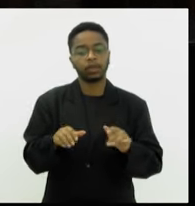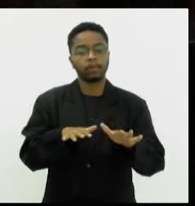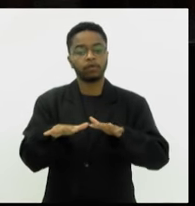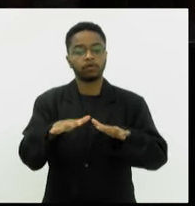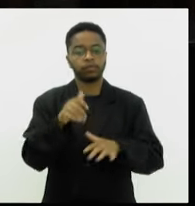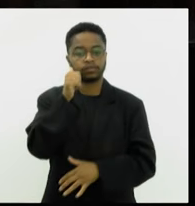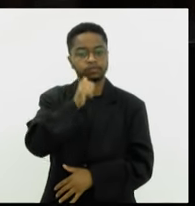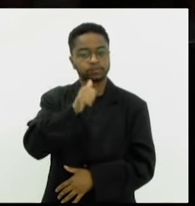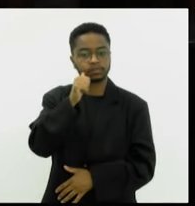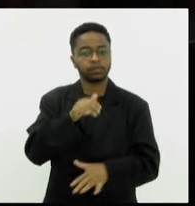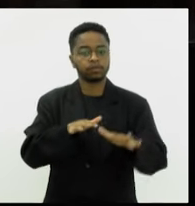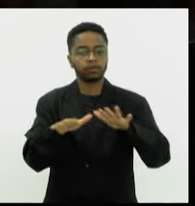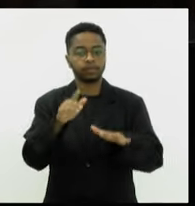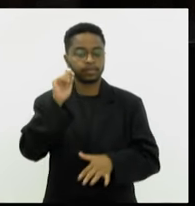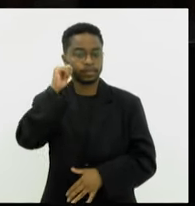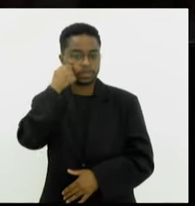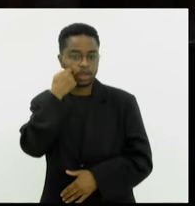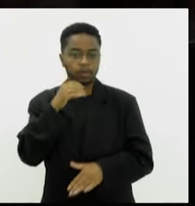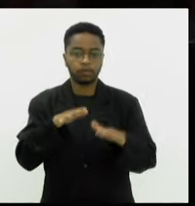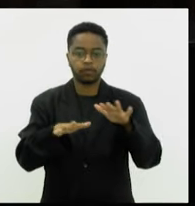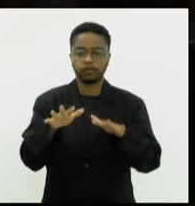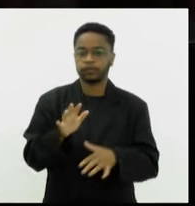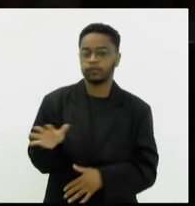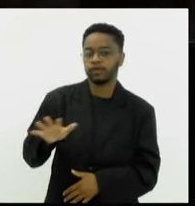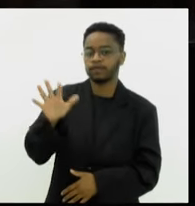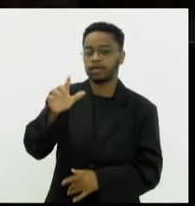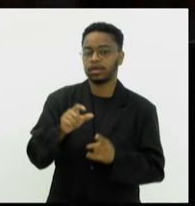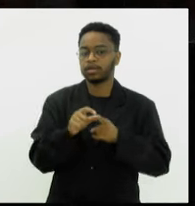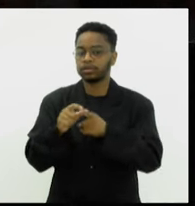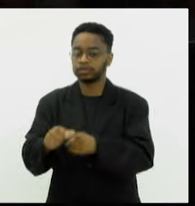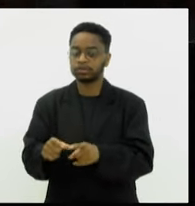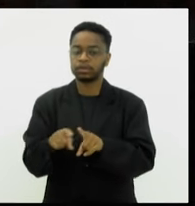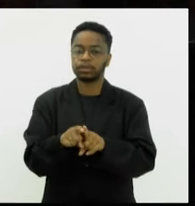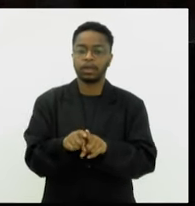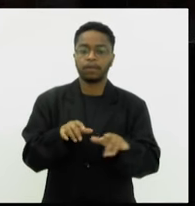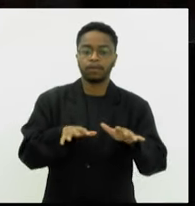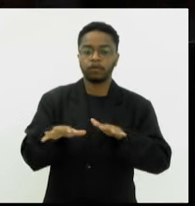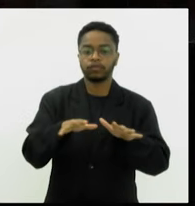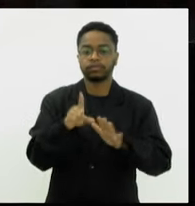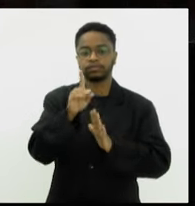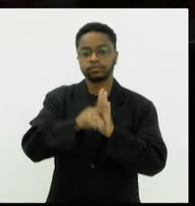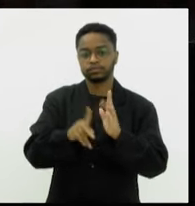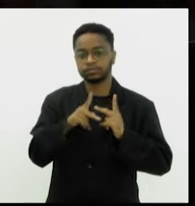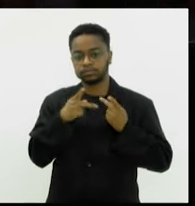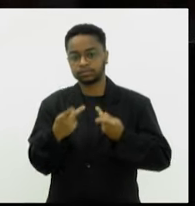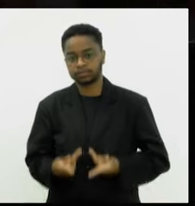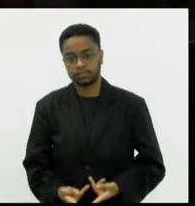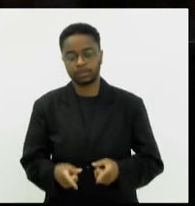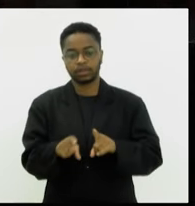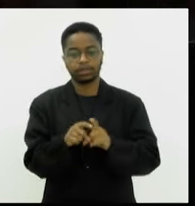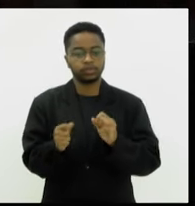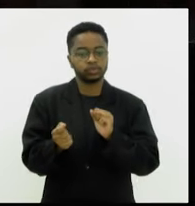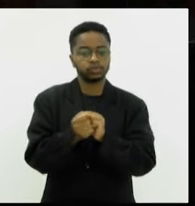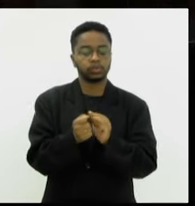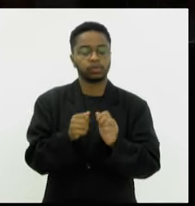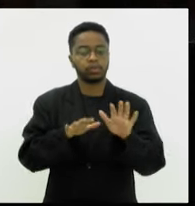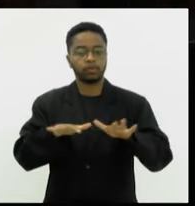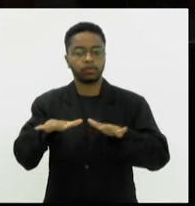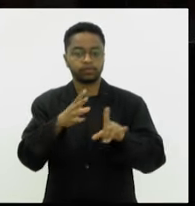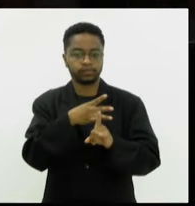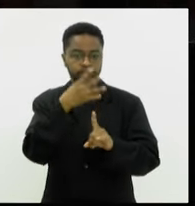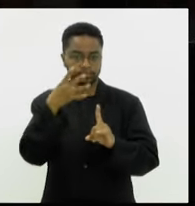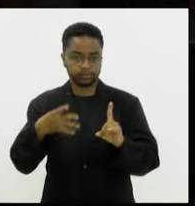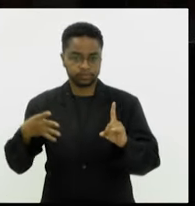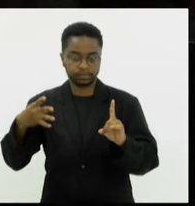movimento negro, com o movimento de favelas e periferias, com o movimento de direitos humanos, com o movimento